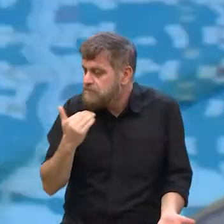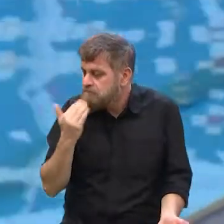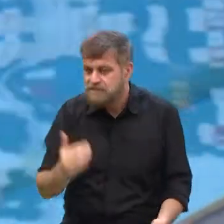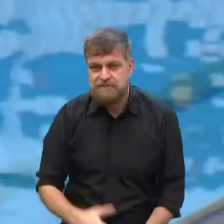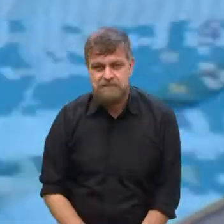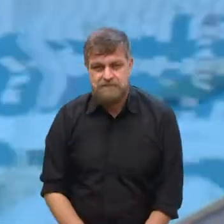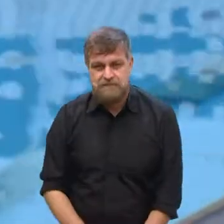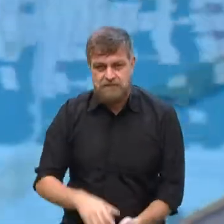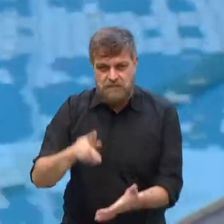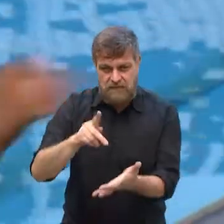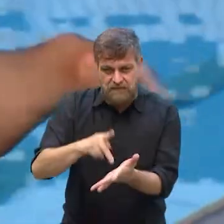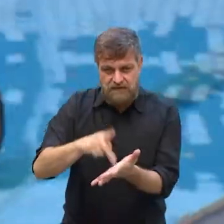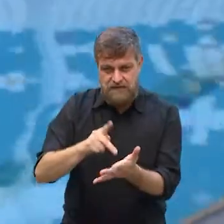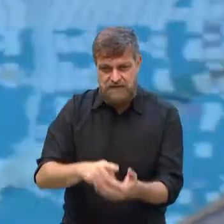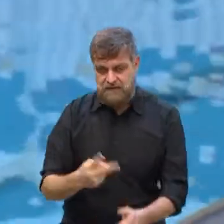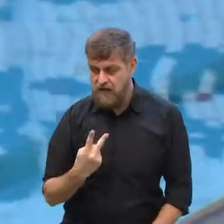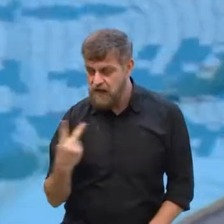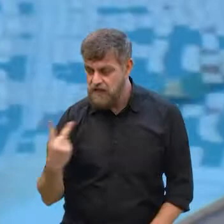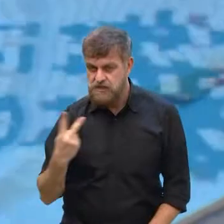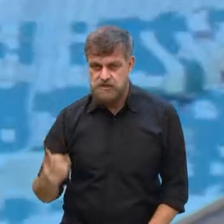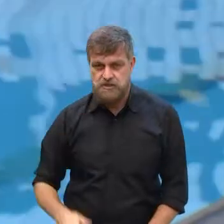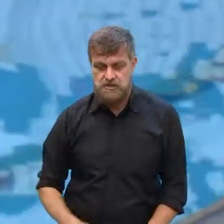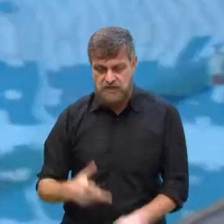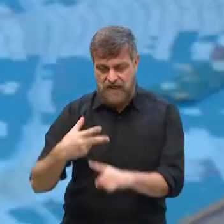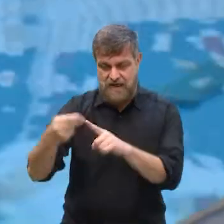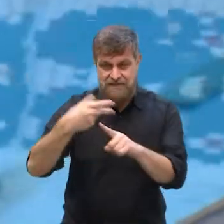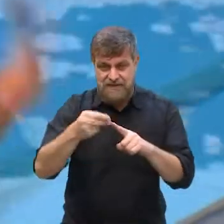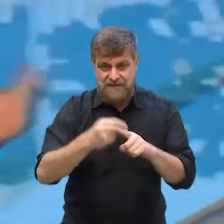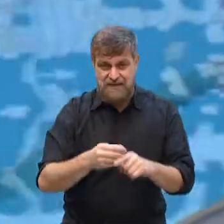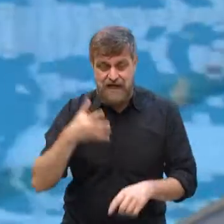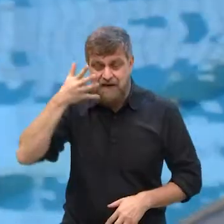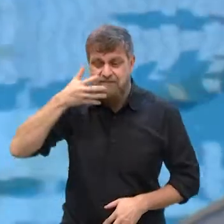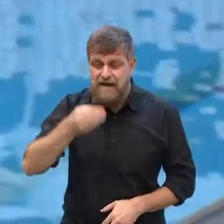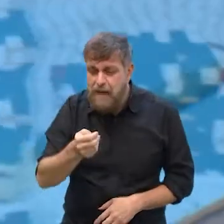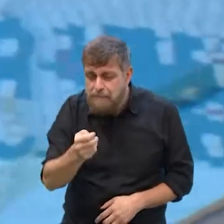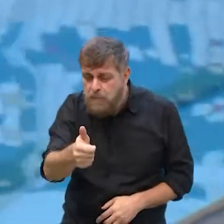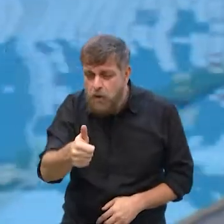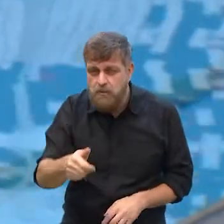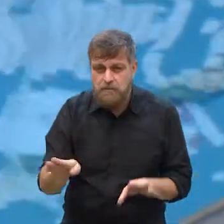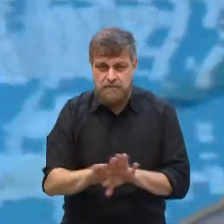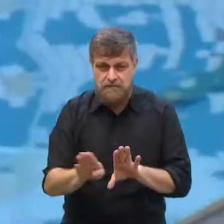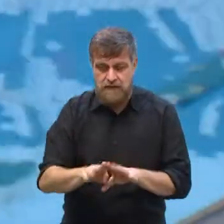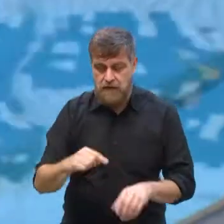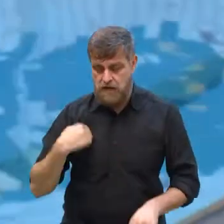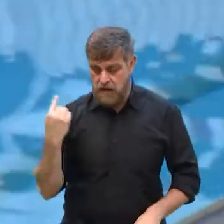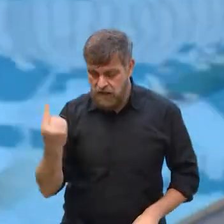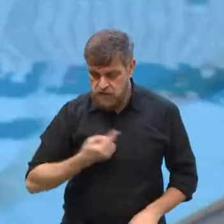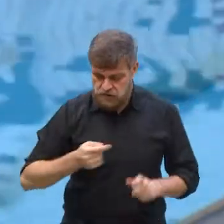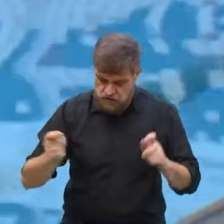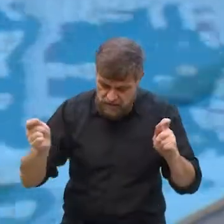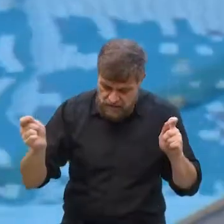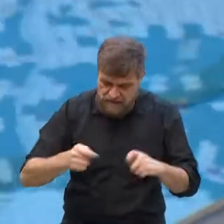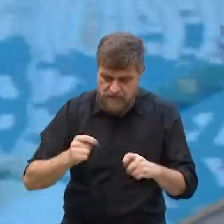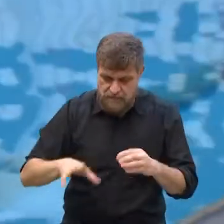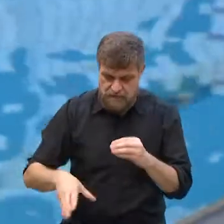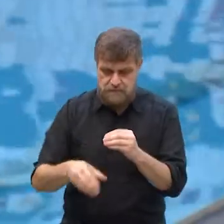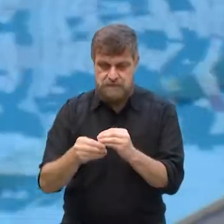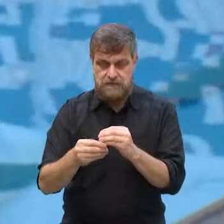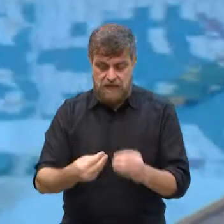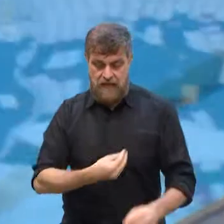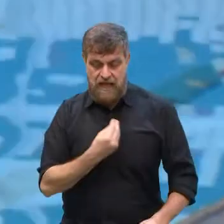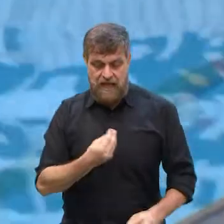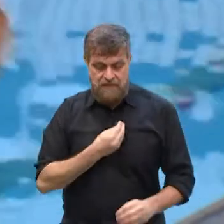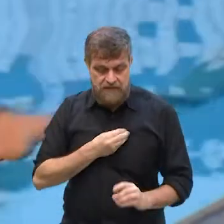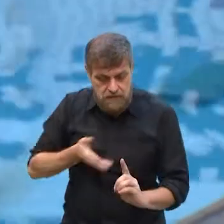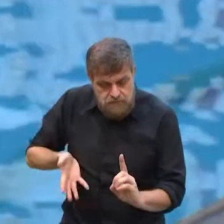E, sinceramente, talvez a gente fale até pouco das conquistas. E muito mais do que realmente a gente pode agregar e somar na vida